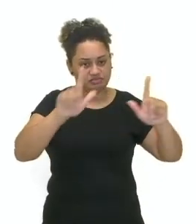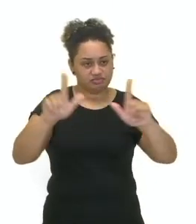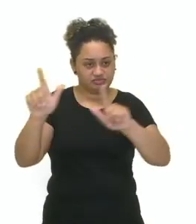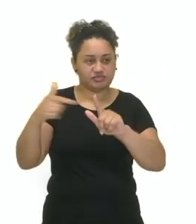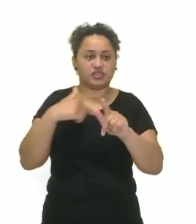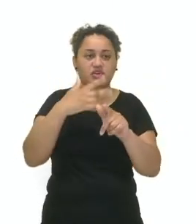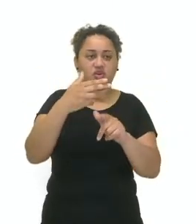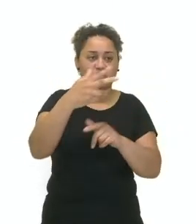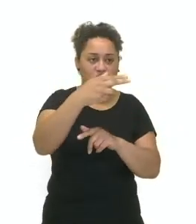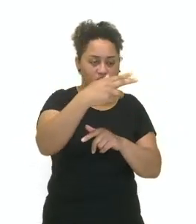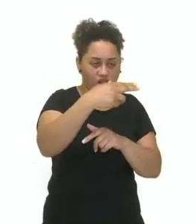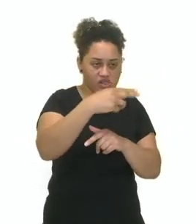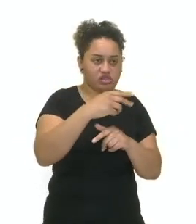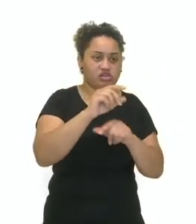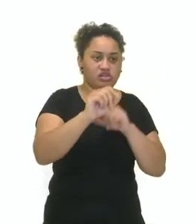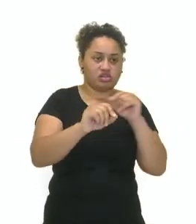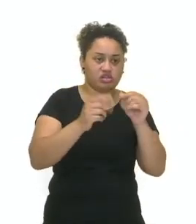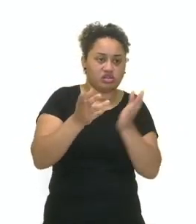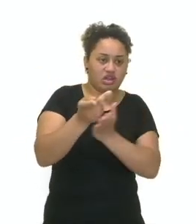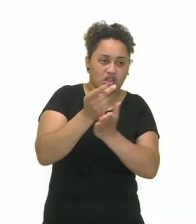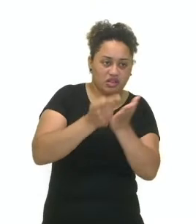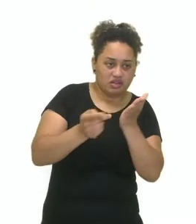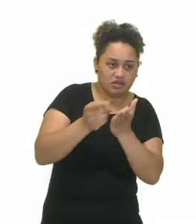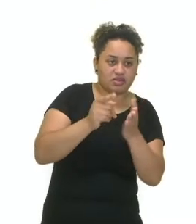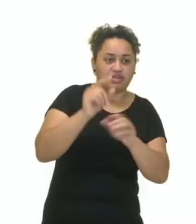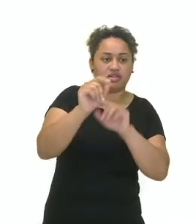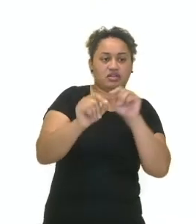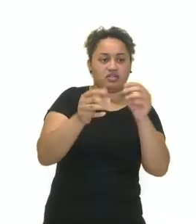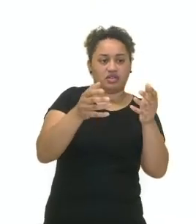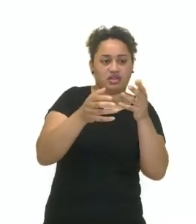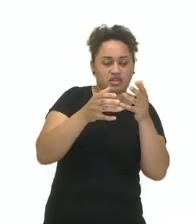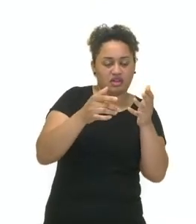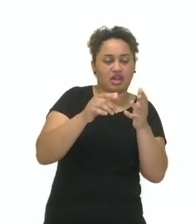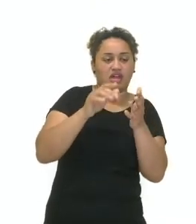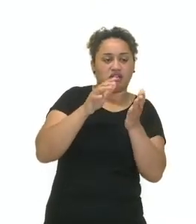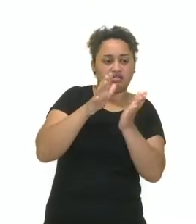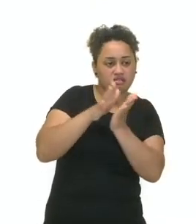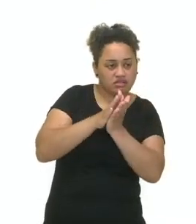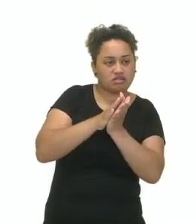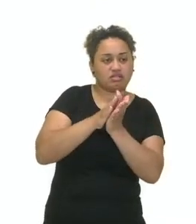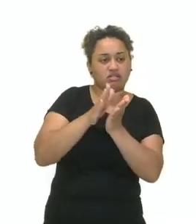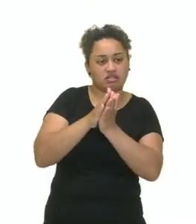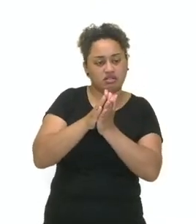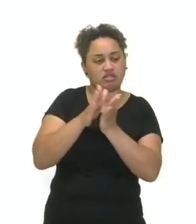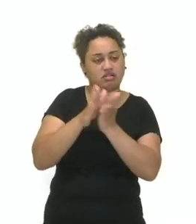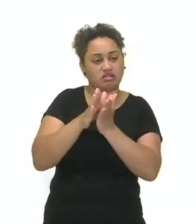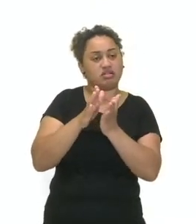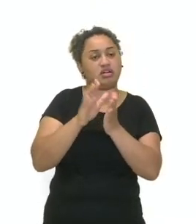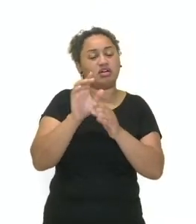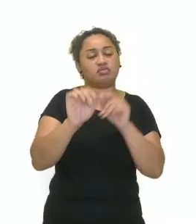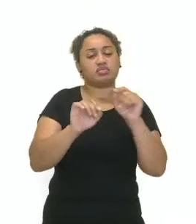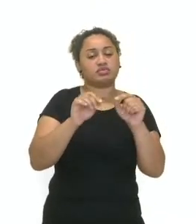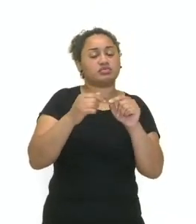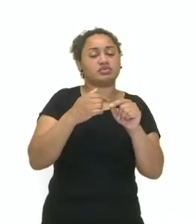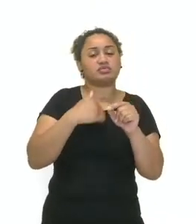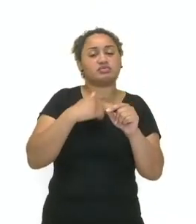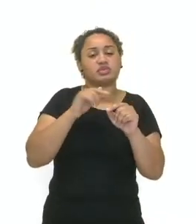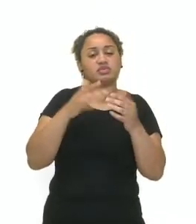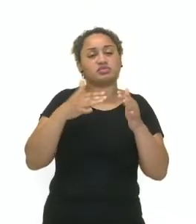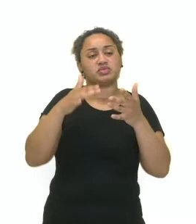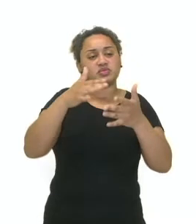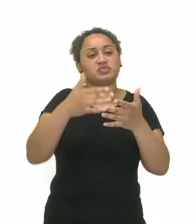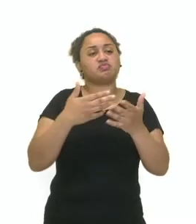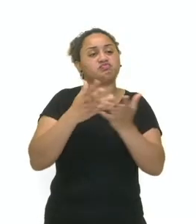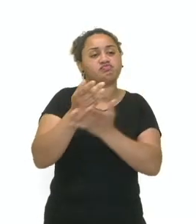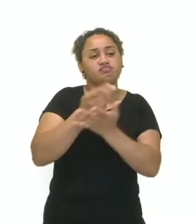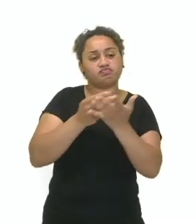corta a lateral da bandeja, desenha com lápis, forçando com lápis para ter, né, aprofundar ali o desenho para vocês